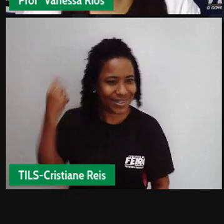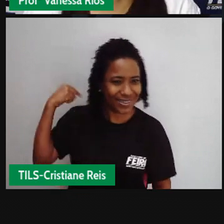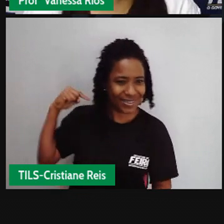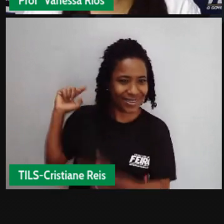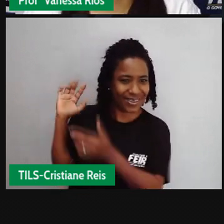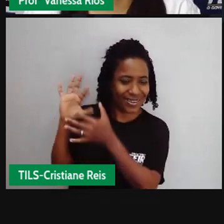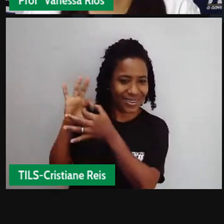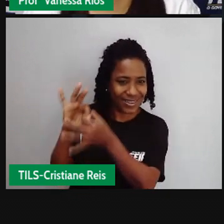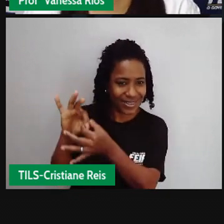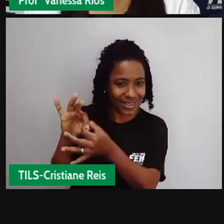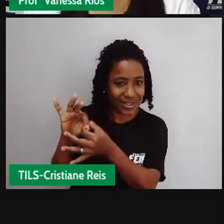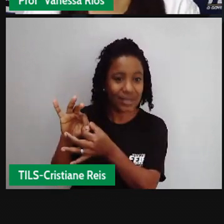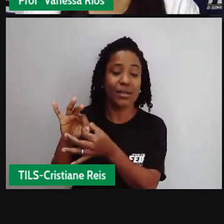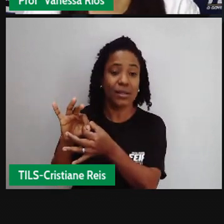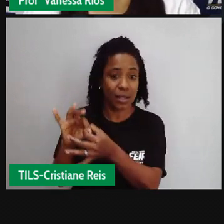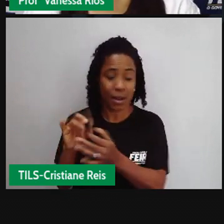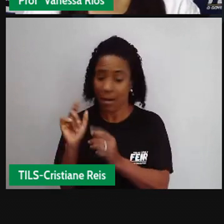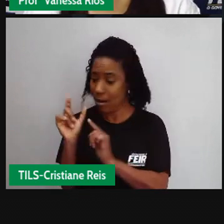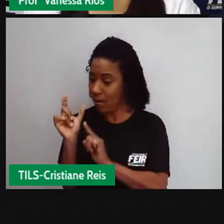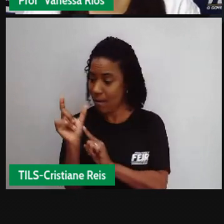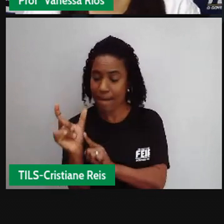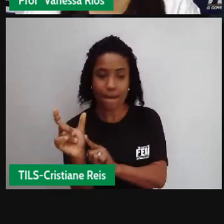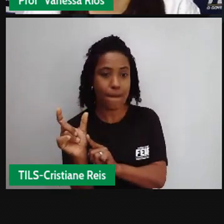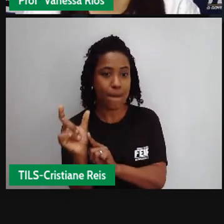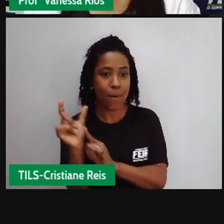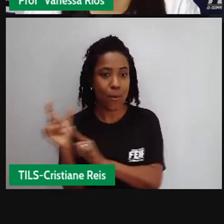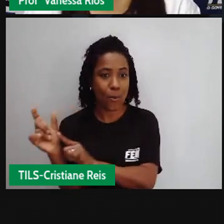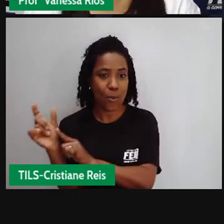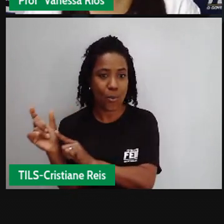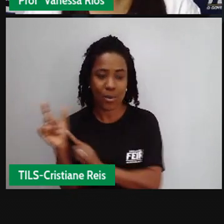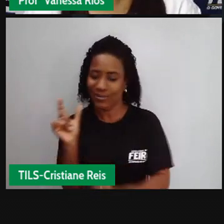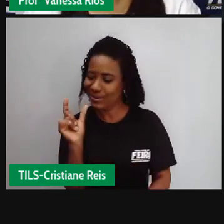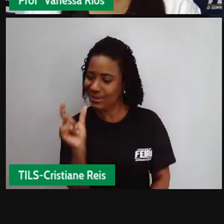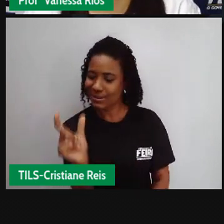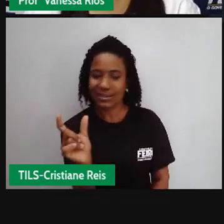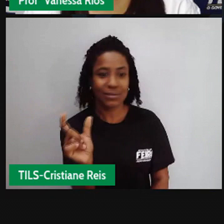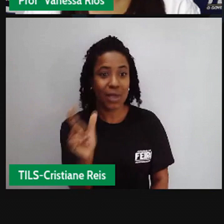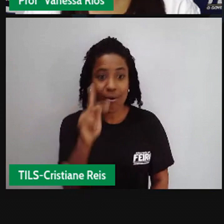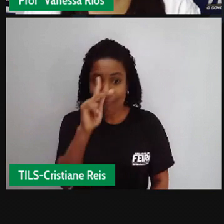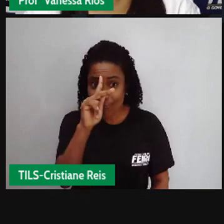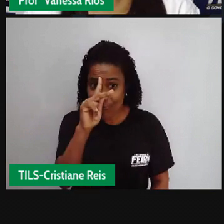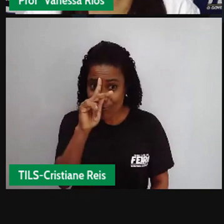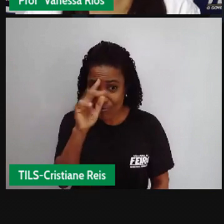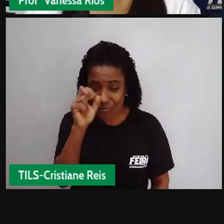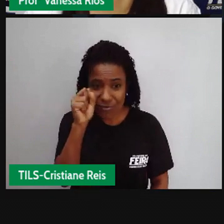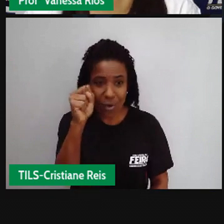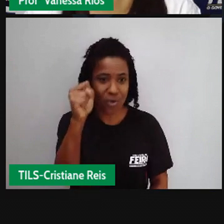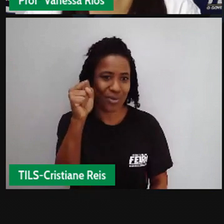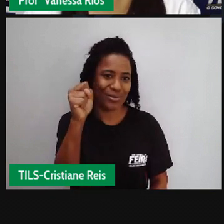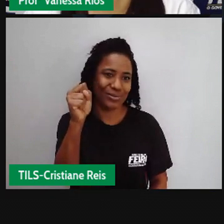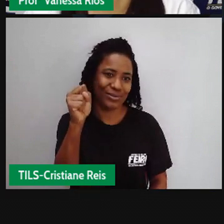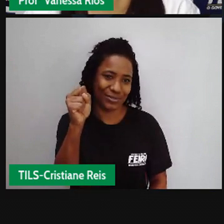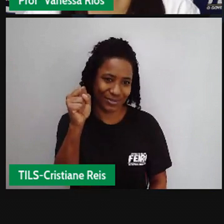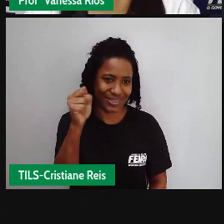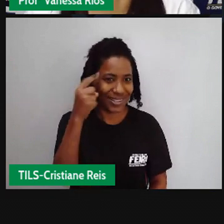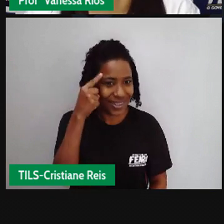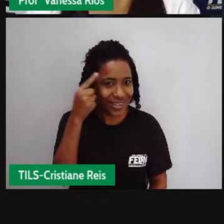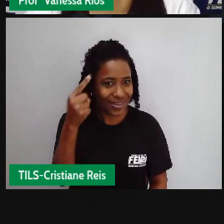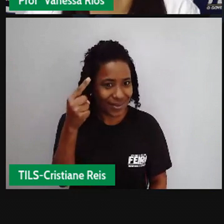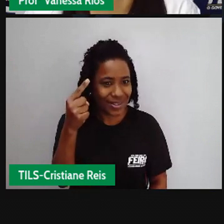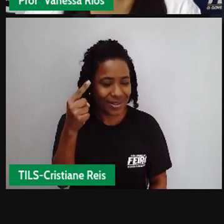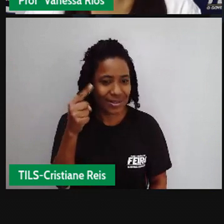sílabas tônicas, elas são as sílabas onde a gente expressa, né, onde a gente oraliza, onde a gente fala com